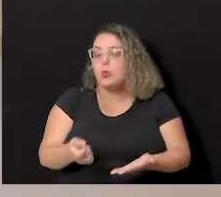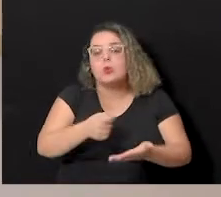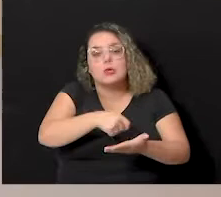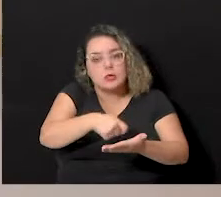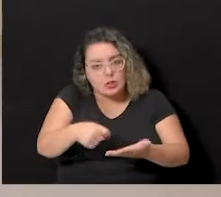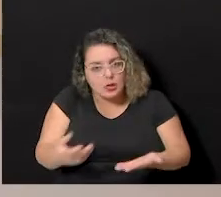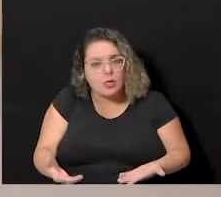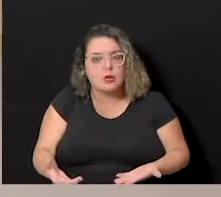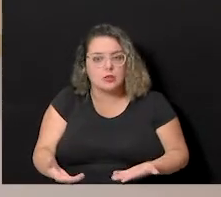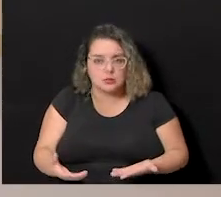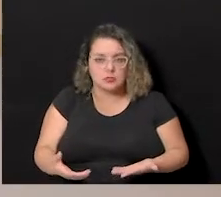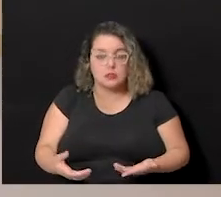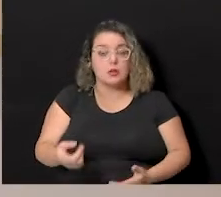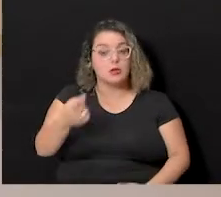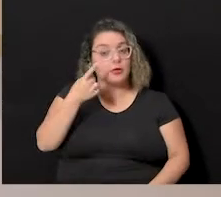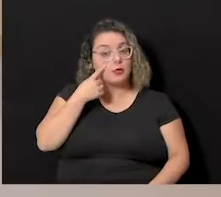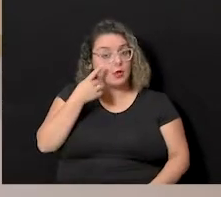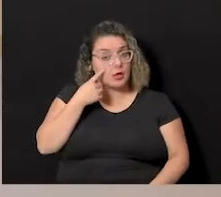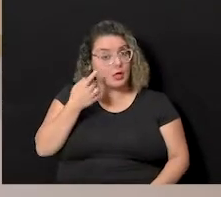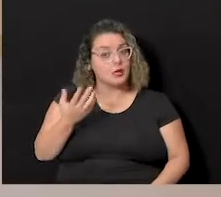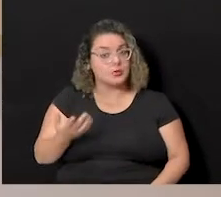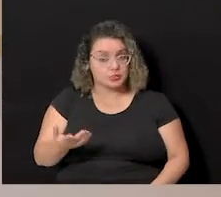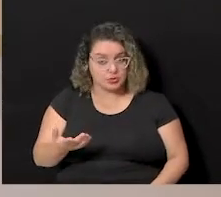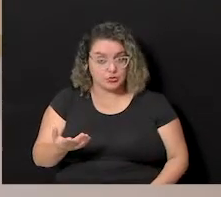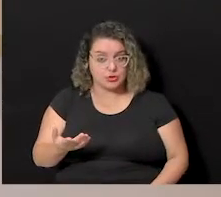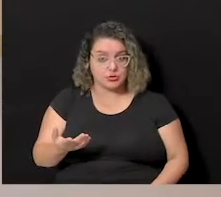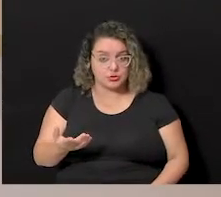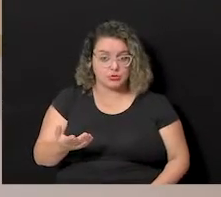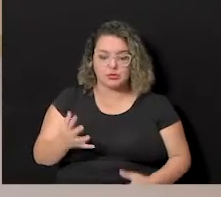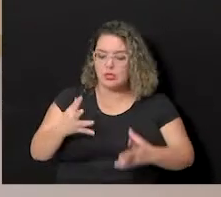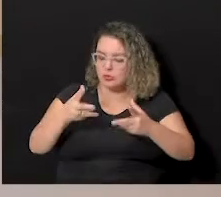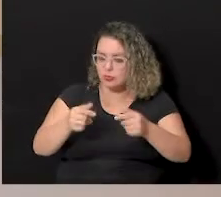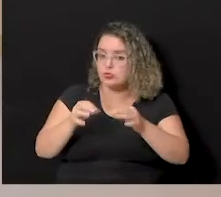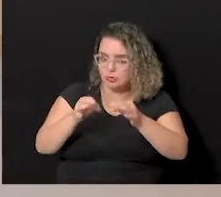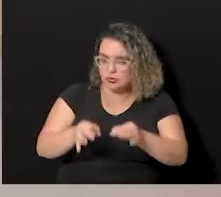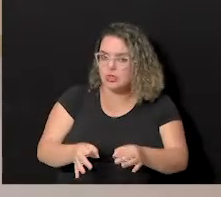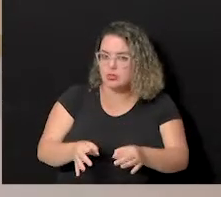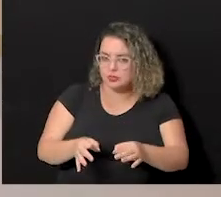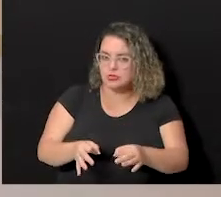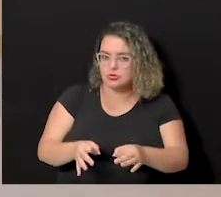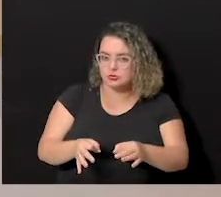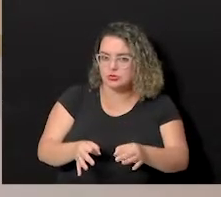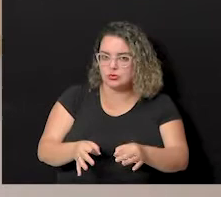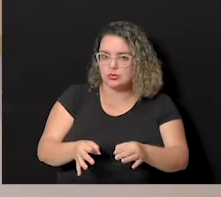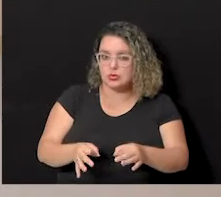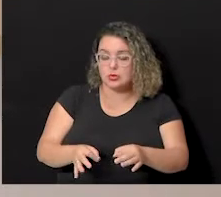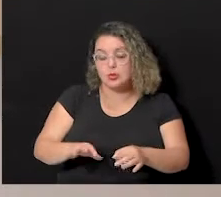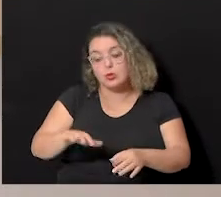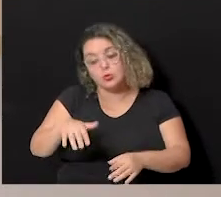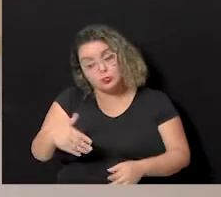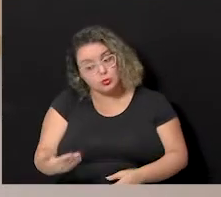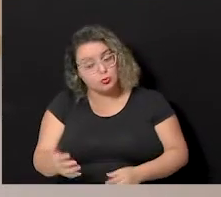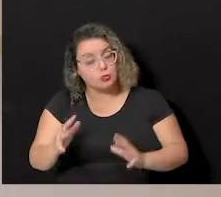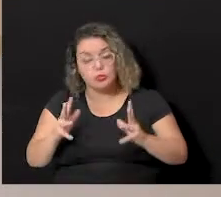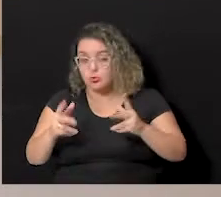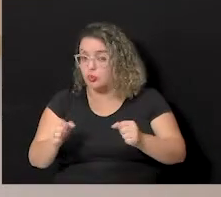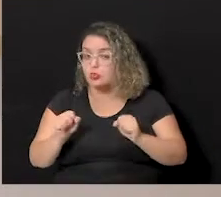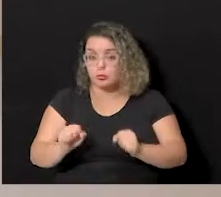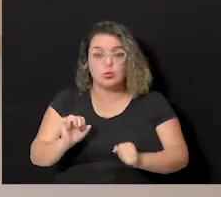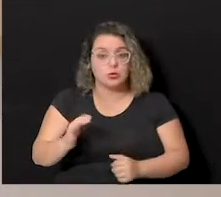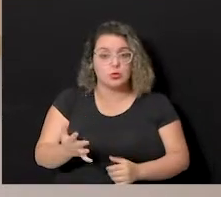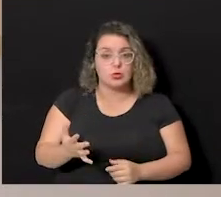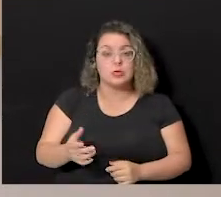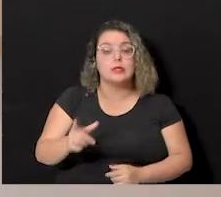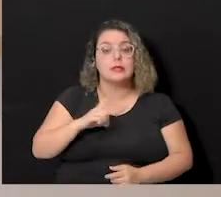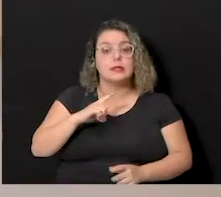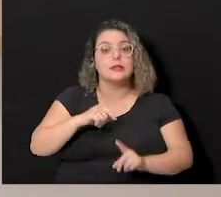você está assinando e veja se isso está tudo certinho e, como imprevistos acontecem,